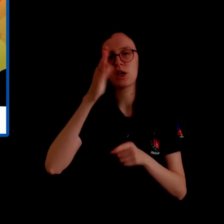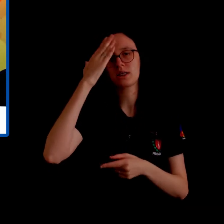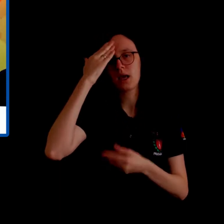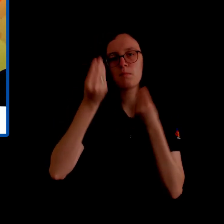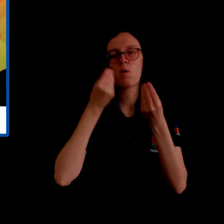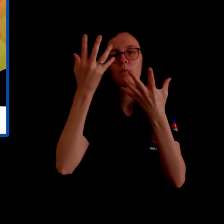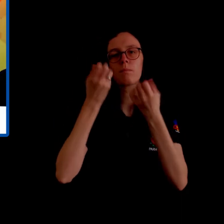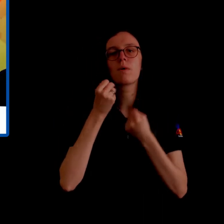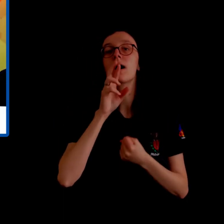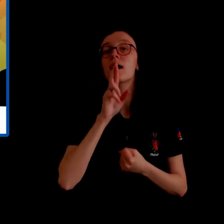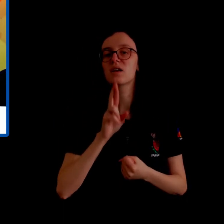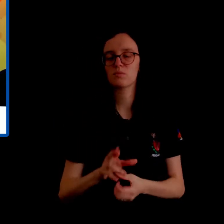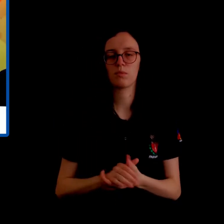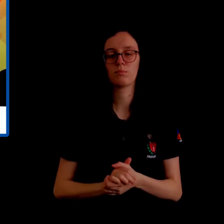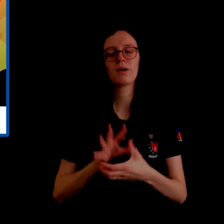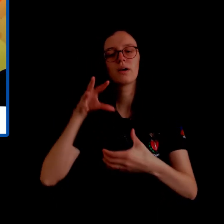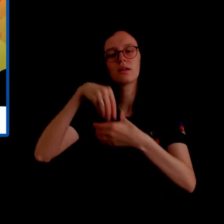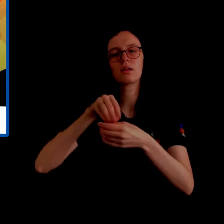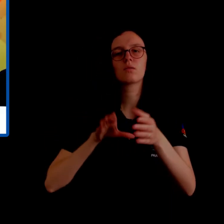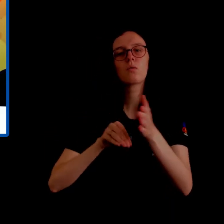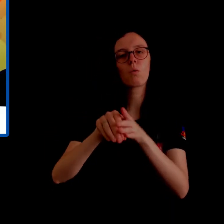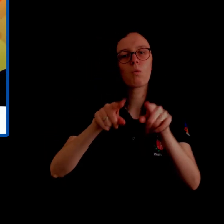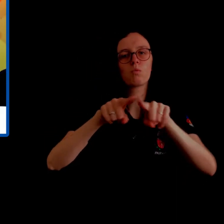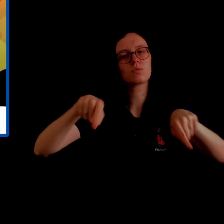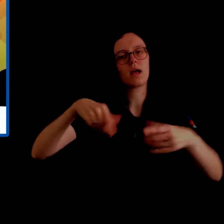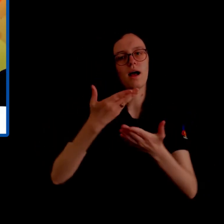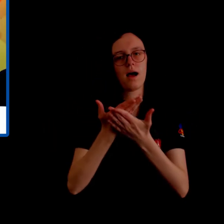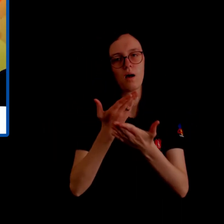tá? Dentro do Classroom, tá?